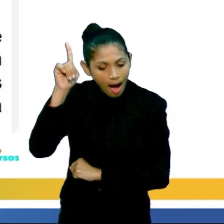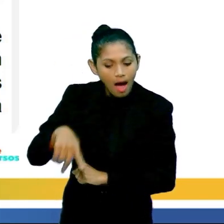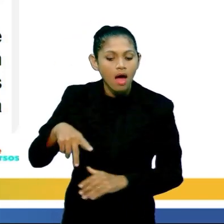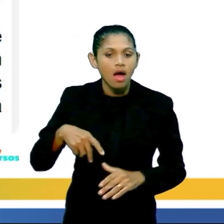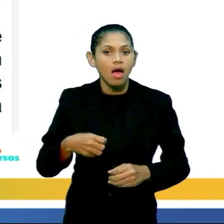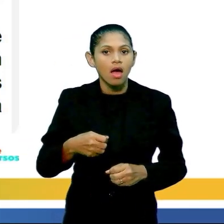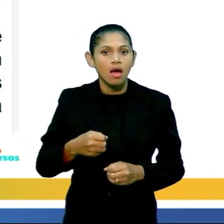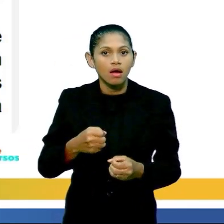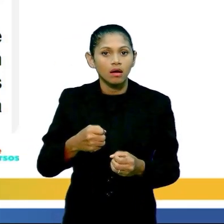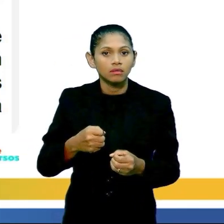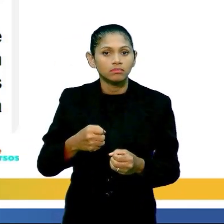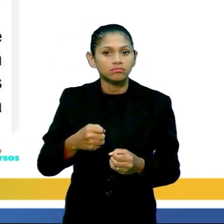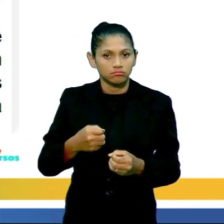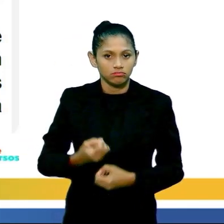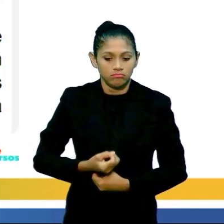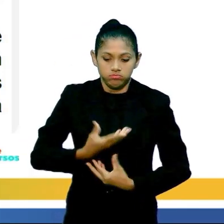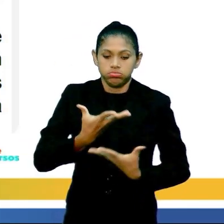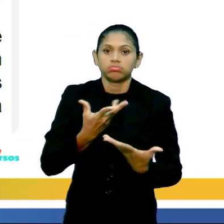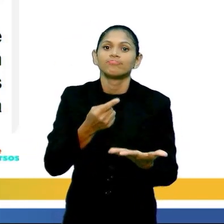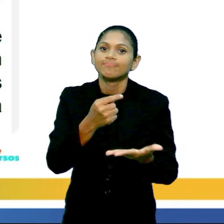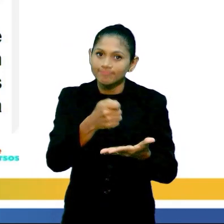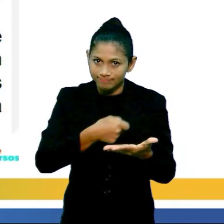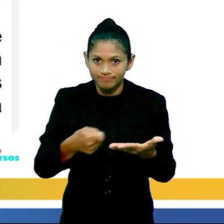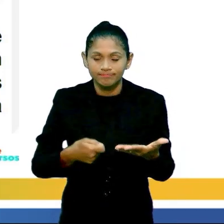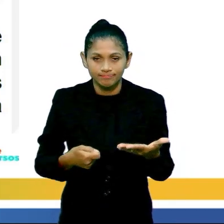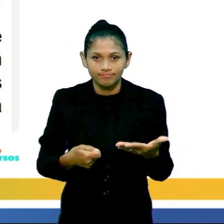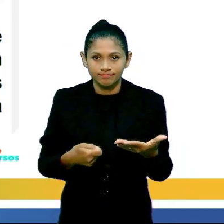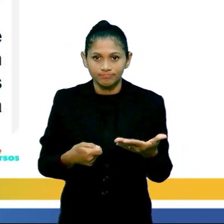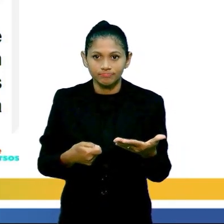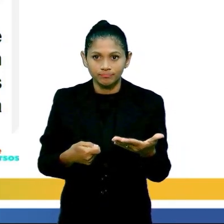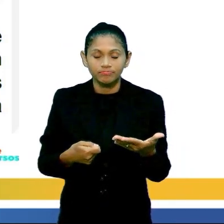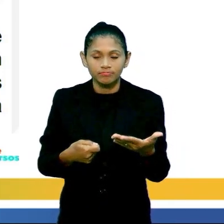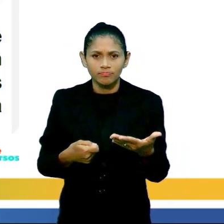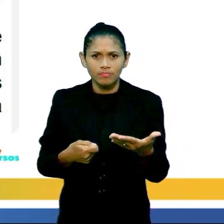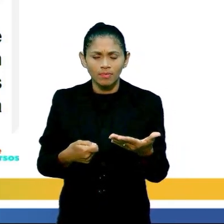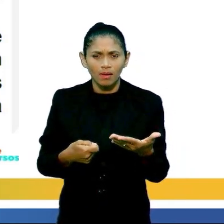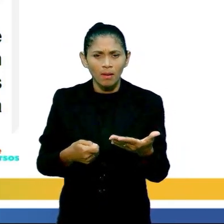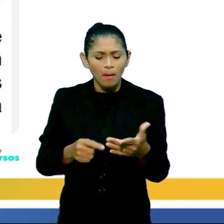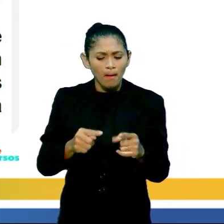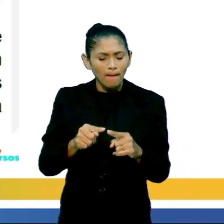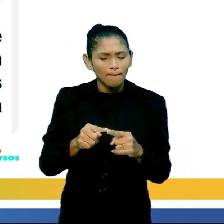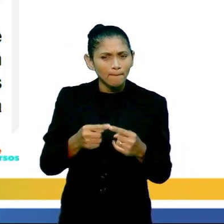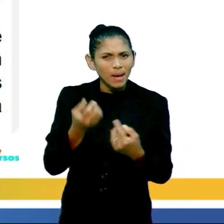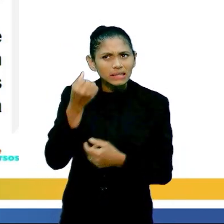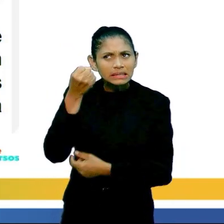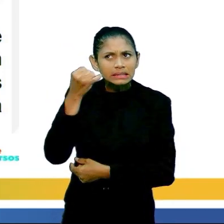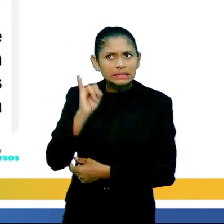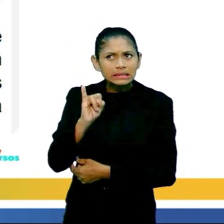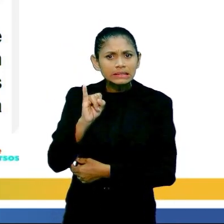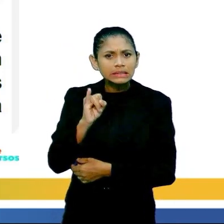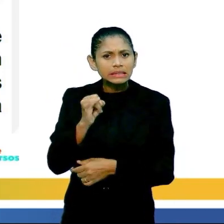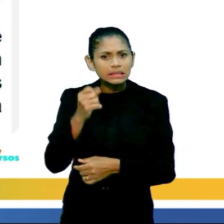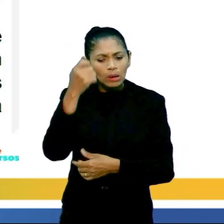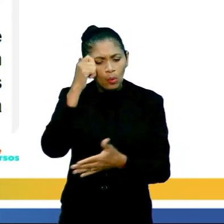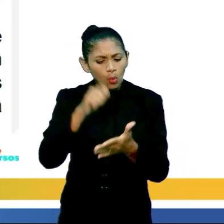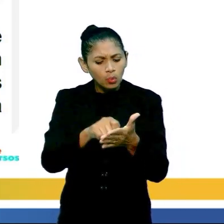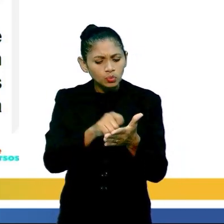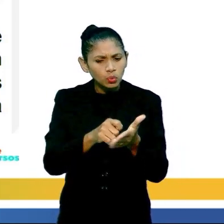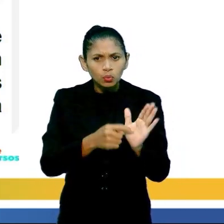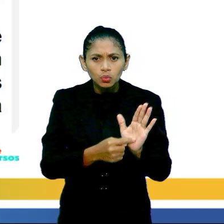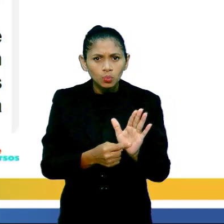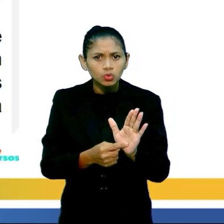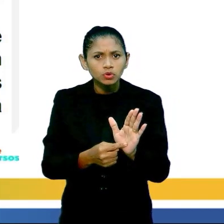era minha função entender isso? Eu teria que saber? Claro que você teria que saber, né? Porque poema no ensino